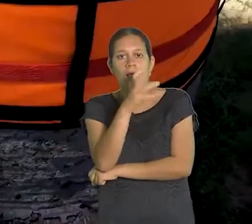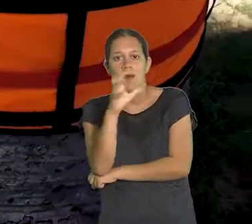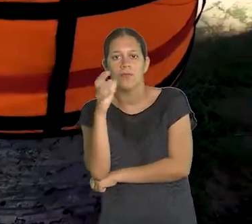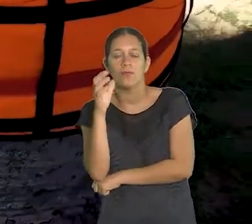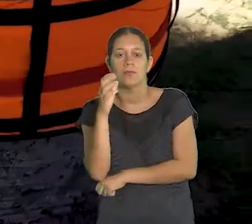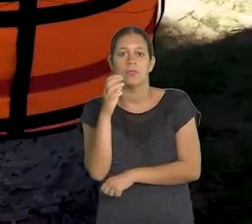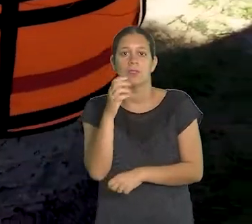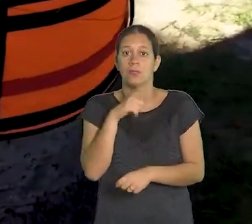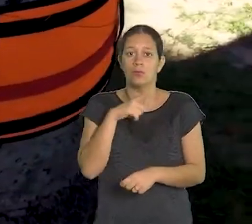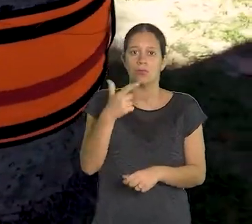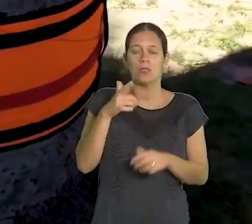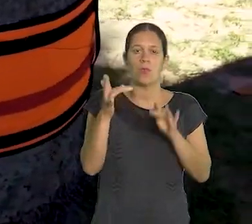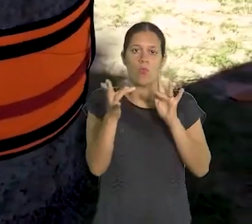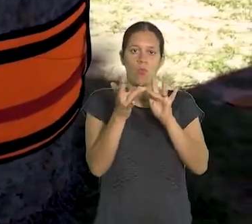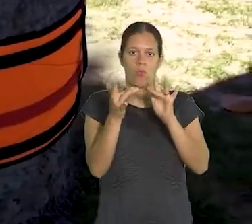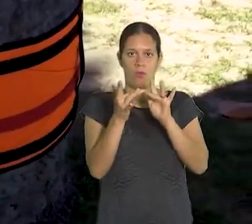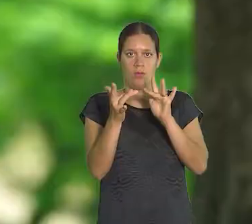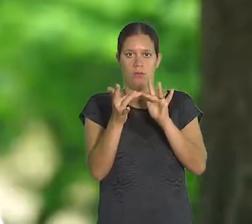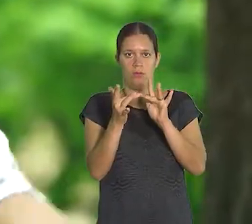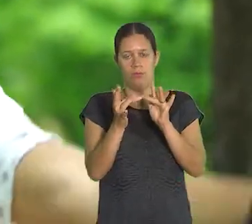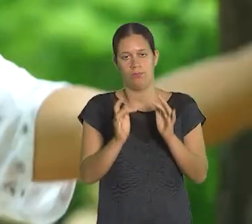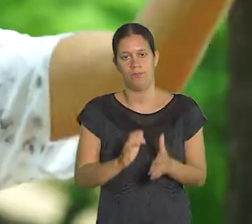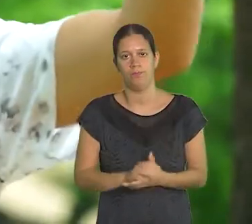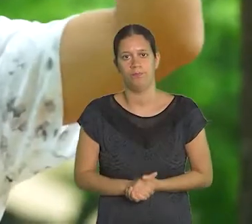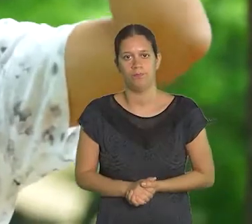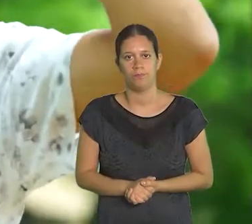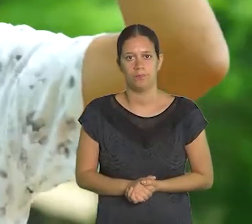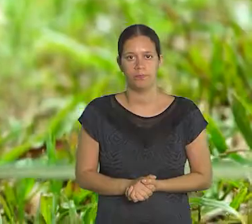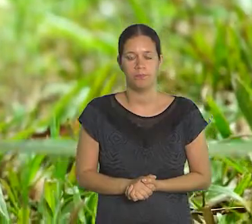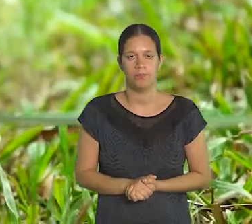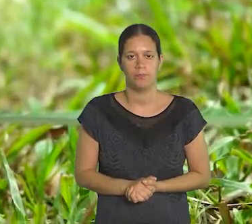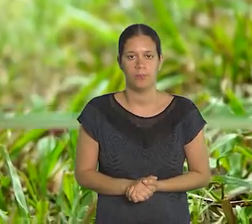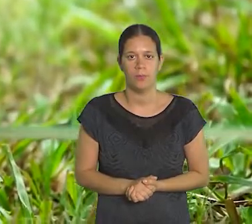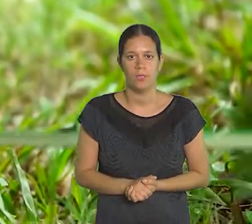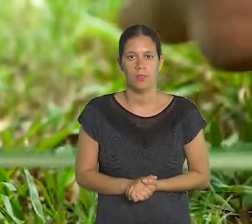ancoragem e evitem os pontos de contato com maior pressão.